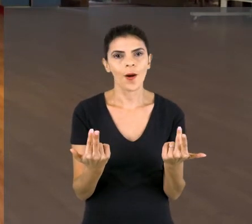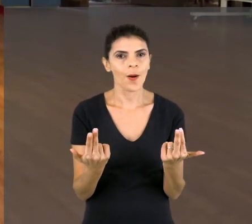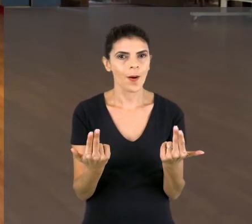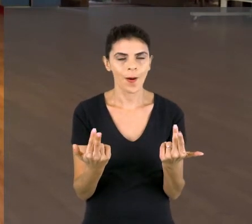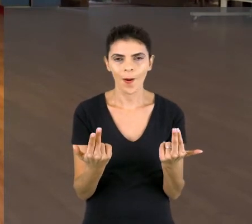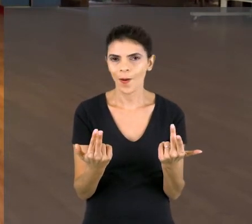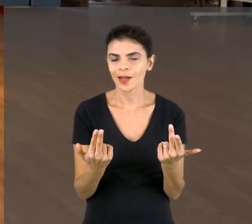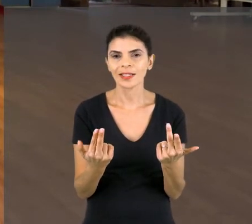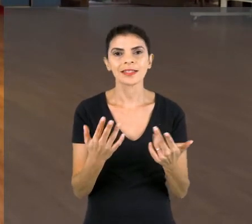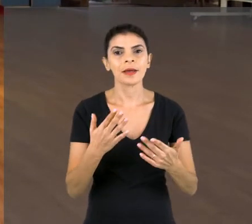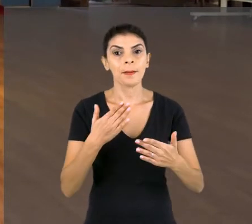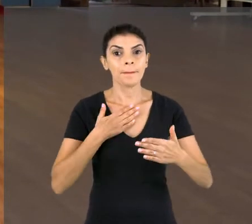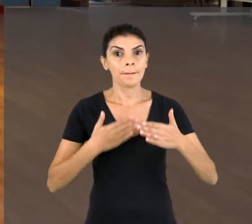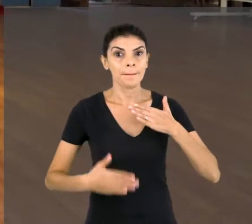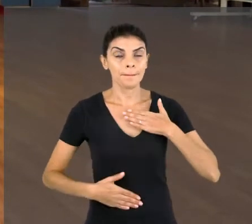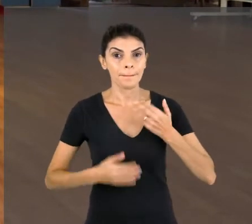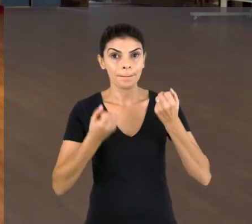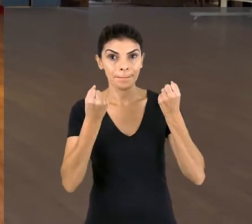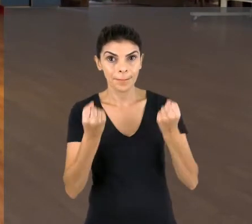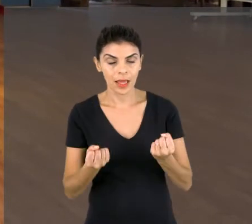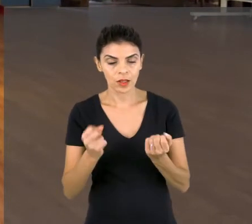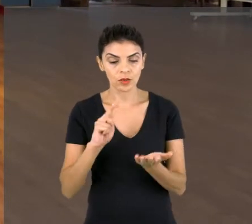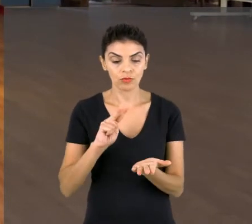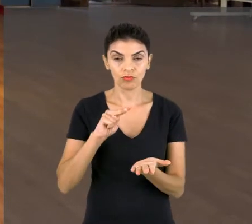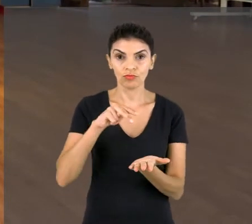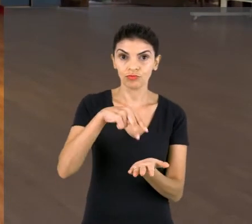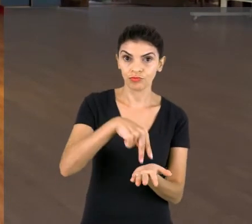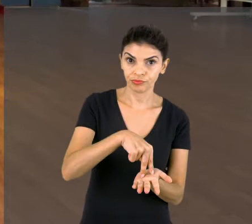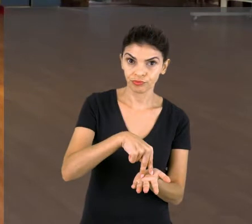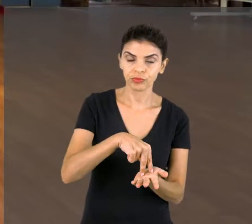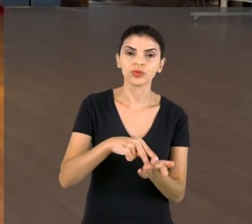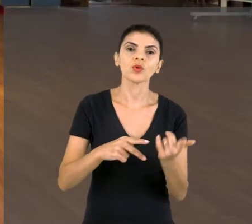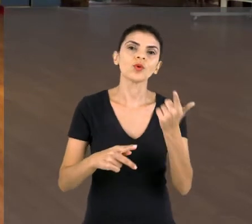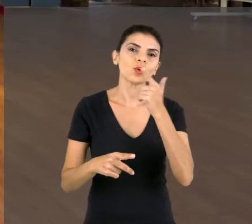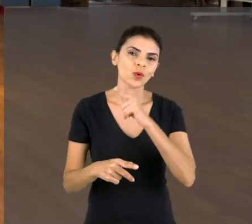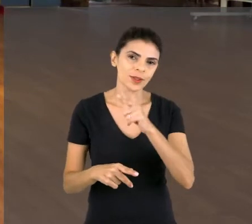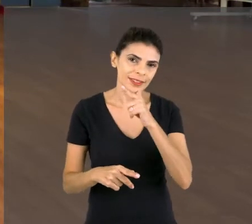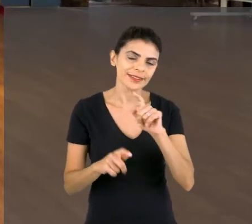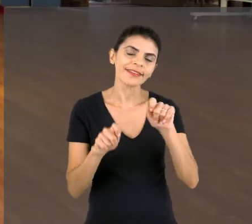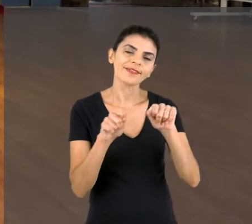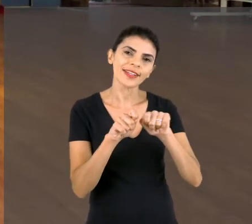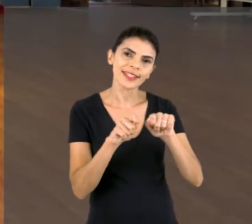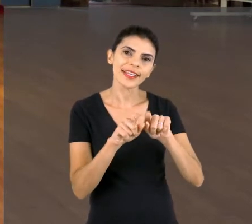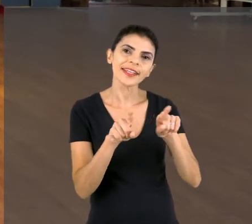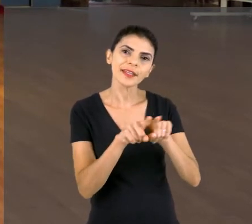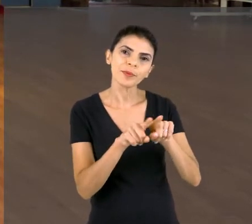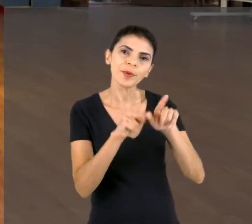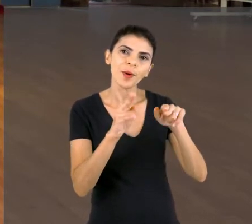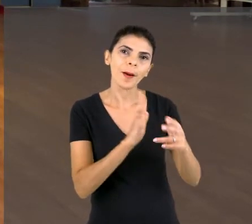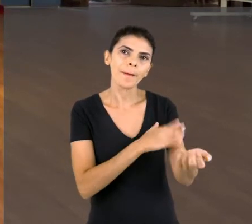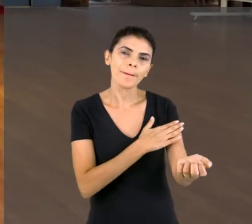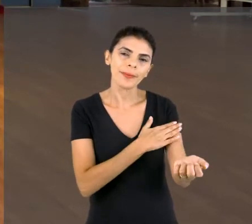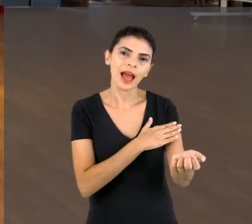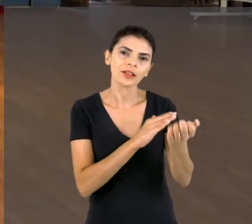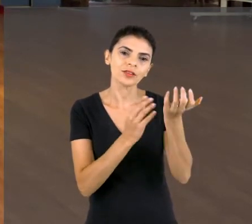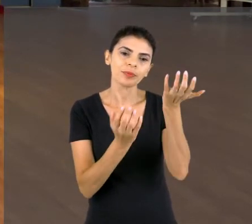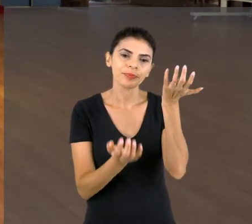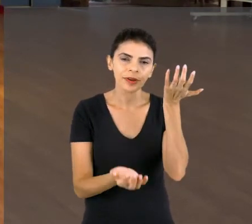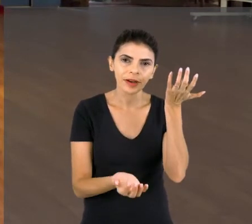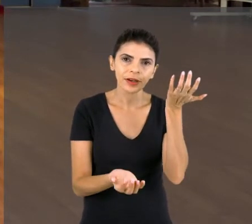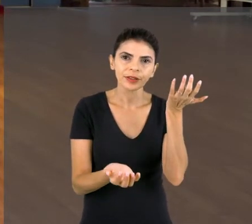volante transfere o peso para uma perna e a gente vem trazendo o braço para